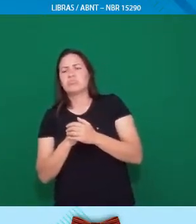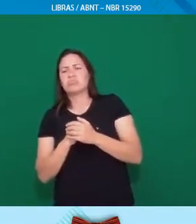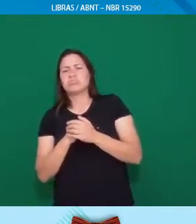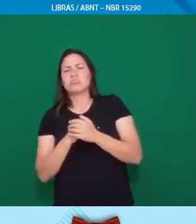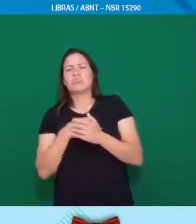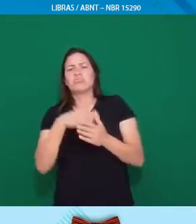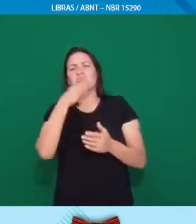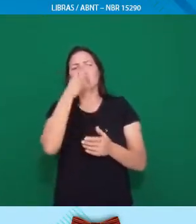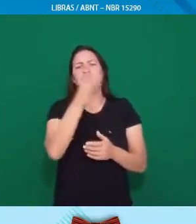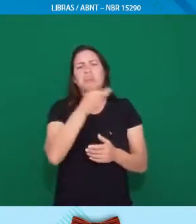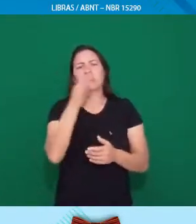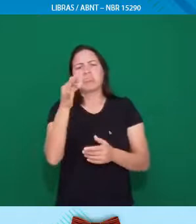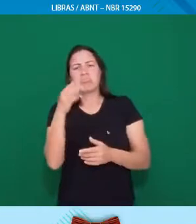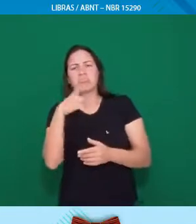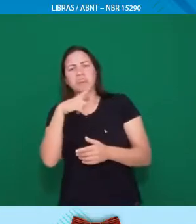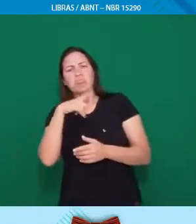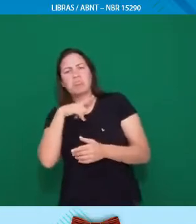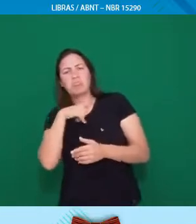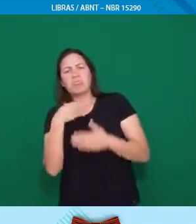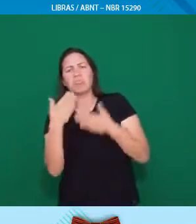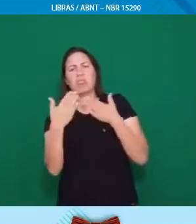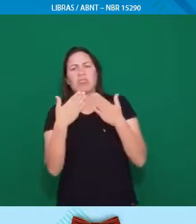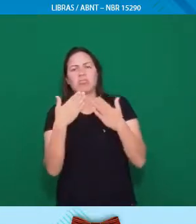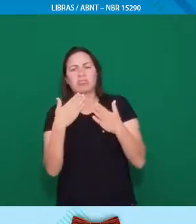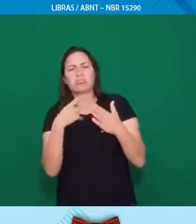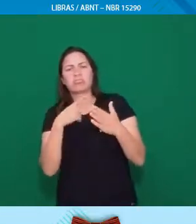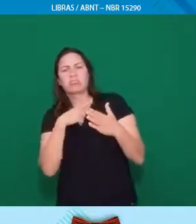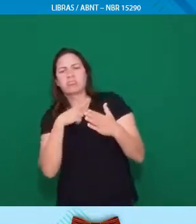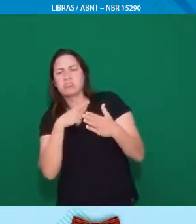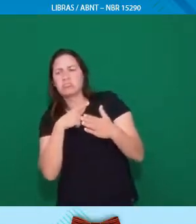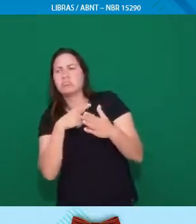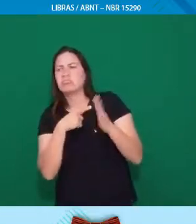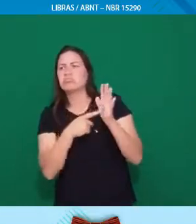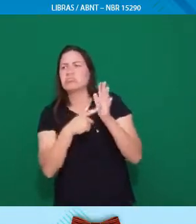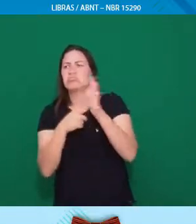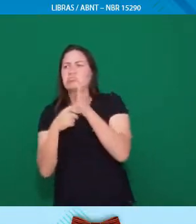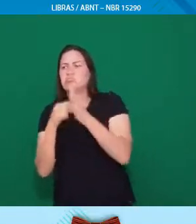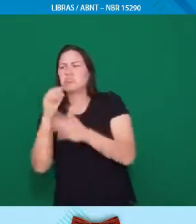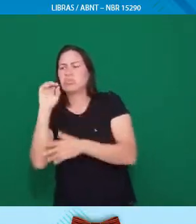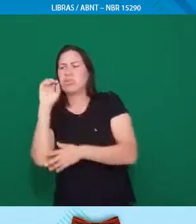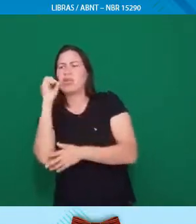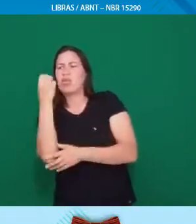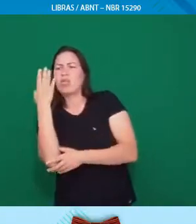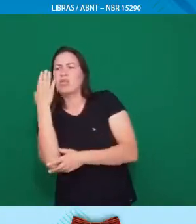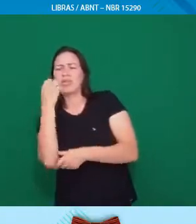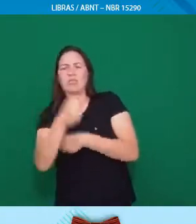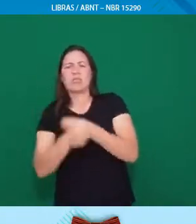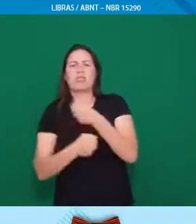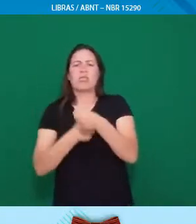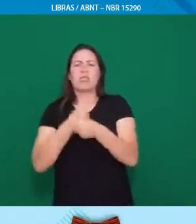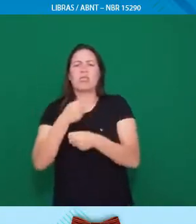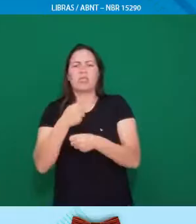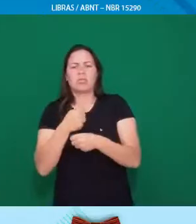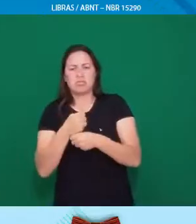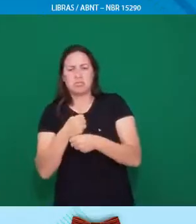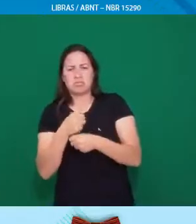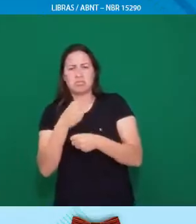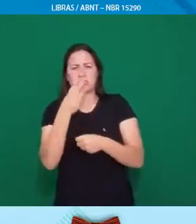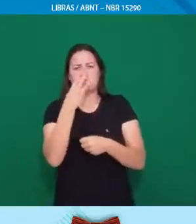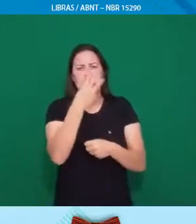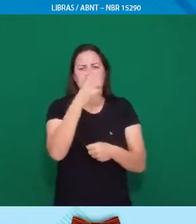um Marco para a gente porque nós só tava preparado nosso planejamento para acontecer isso ano que vem a gente